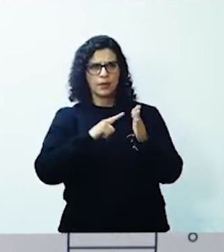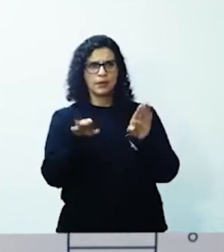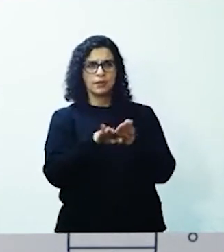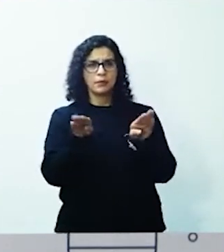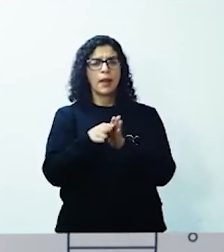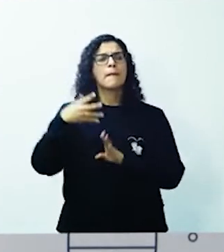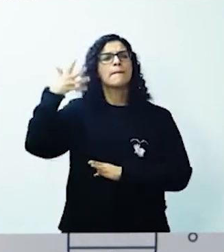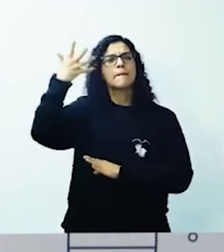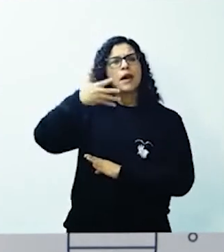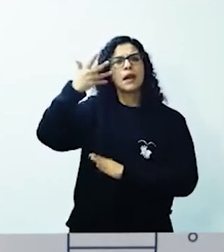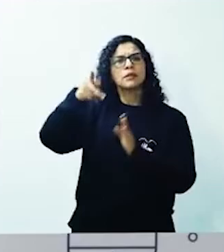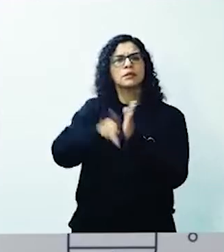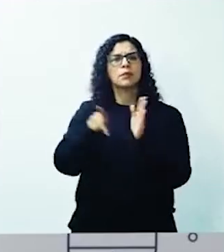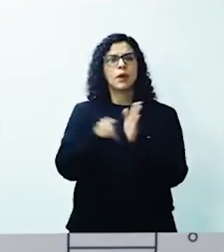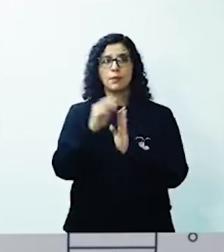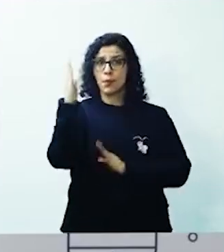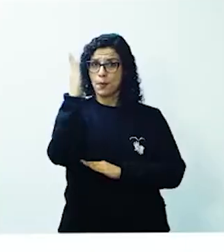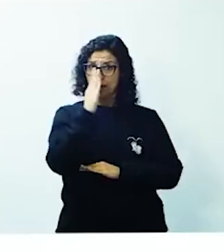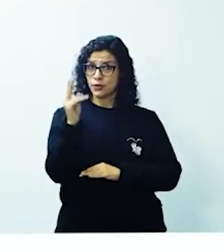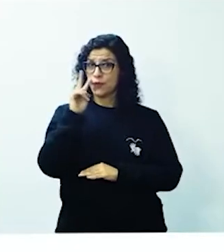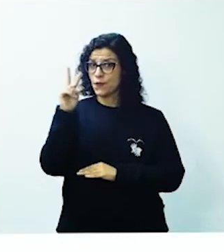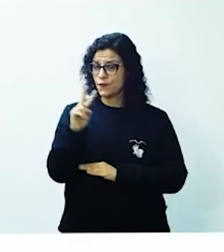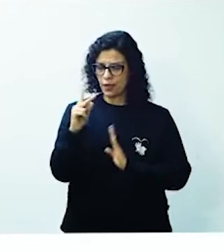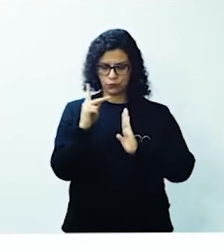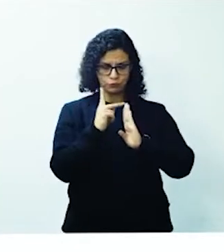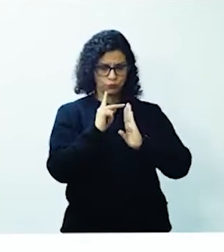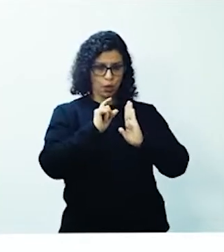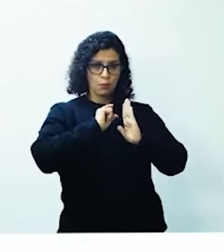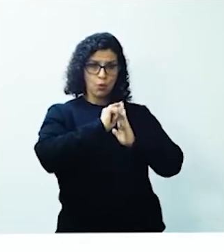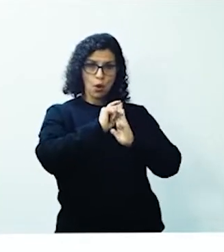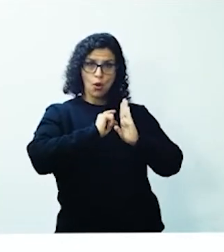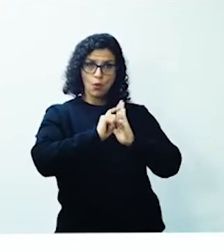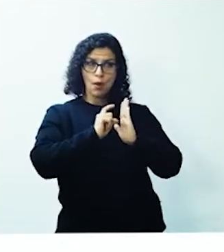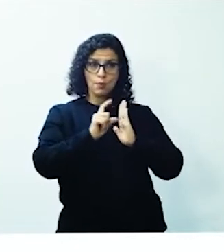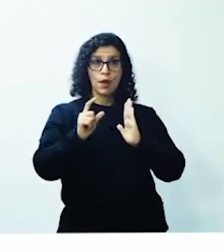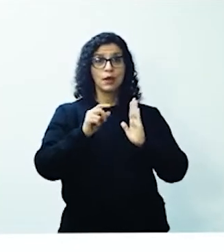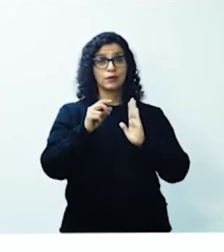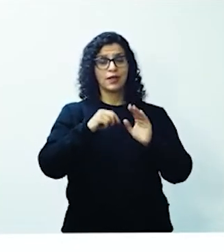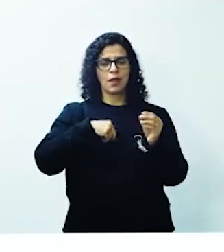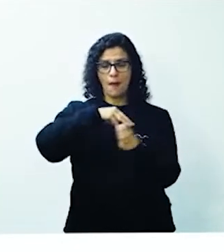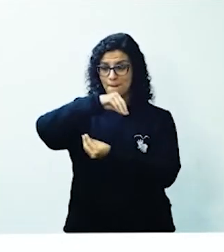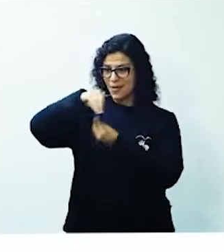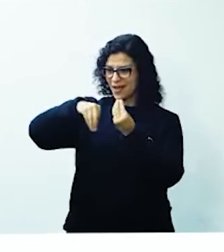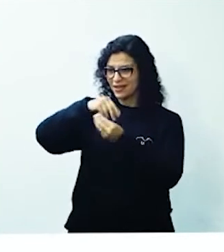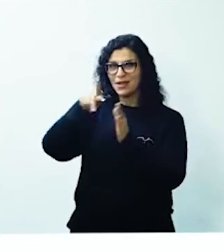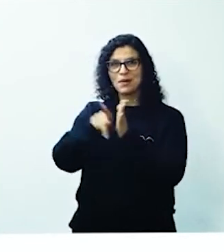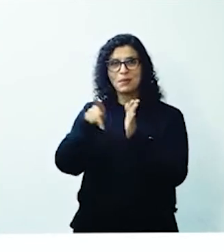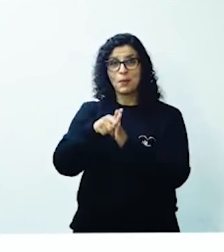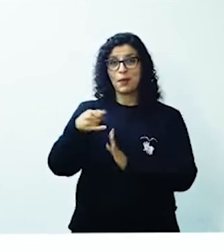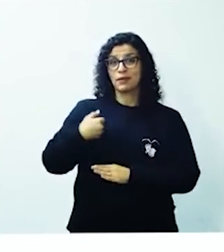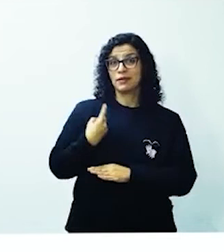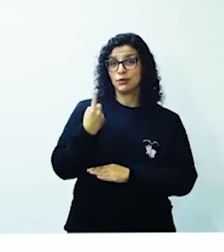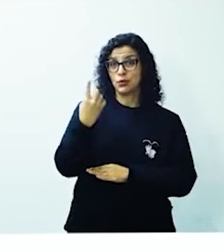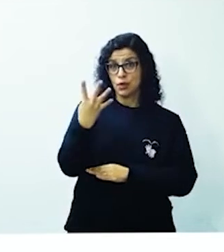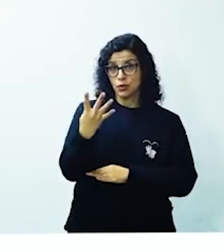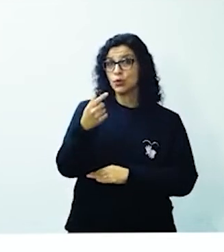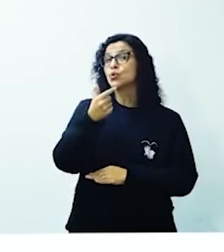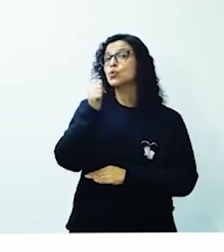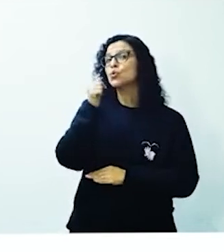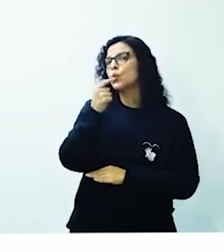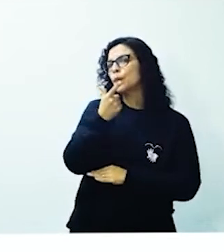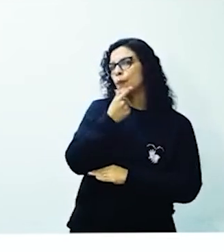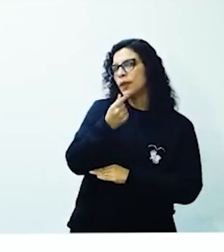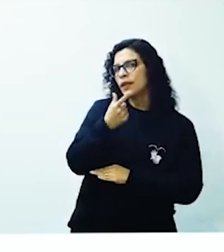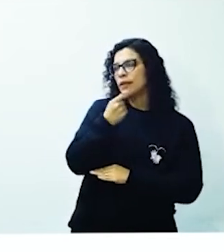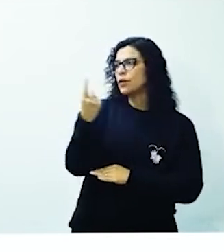palestrante brasileiro. Vendo os versos se bulir, desde muito cedo, aos 14 anos, o menino de